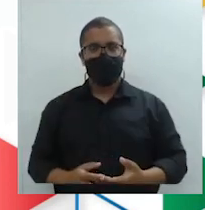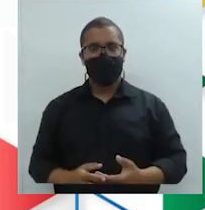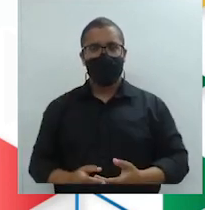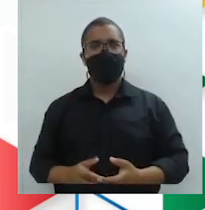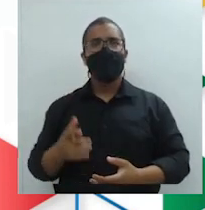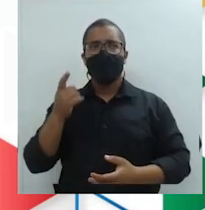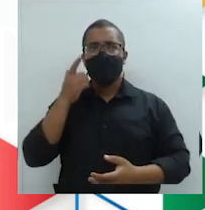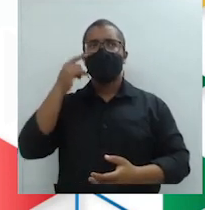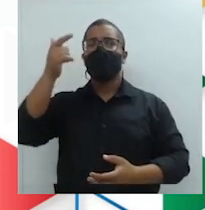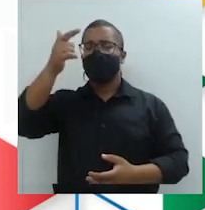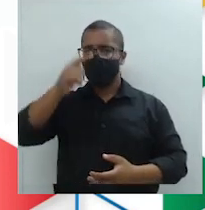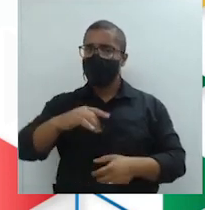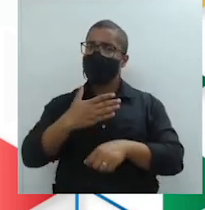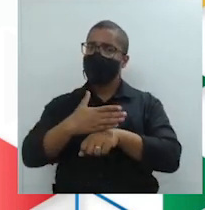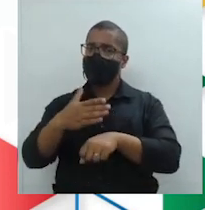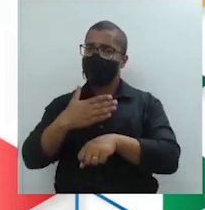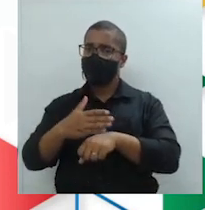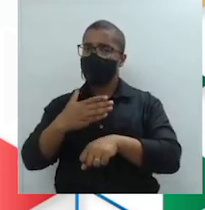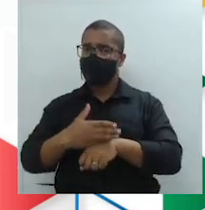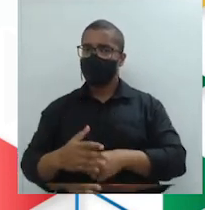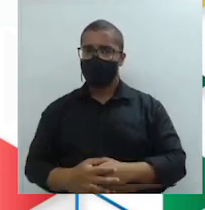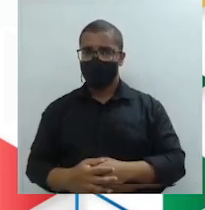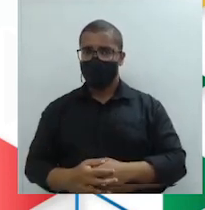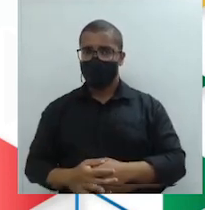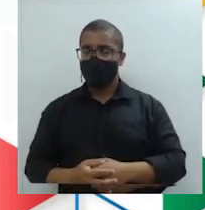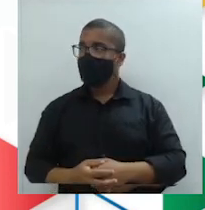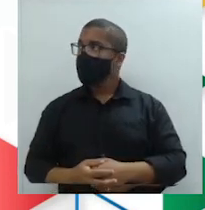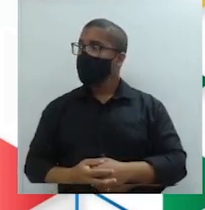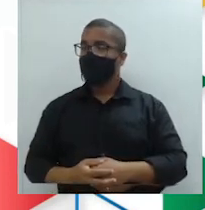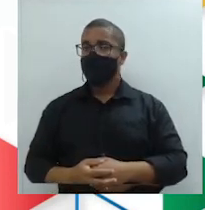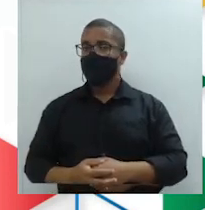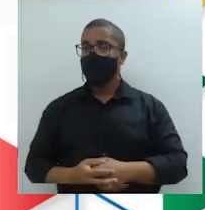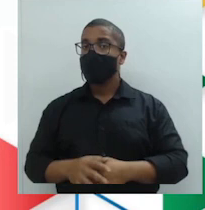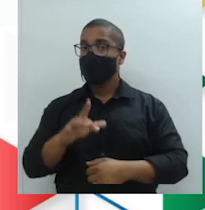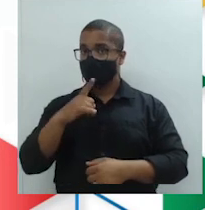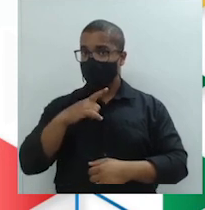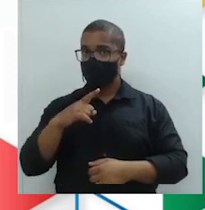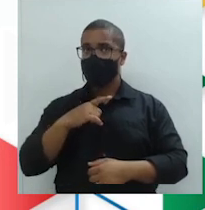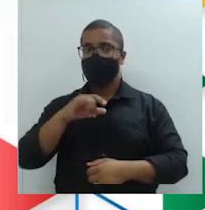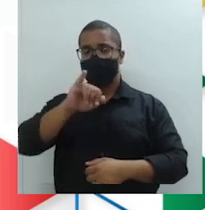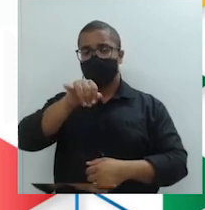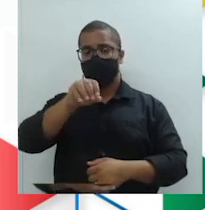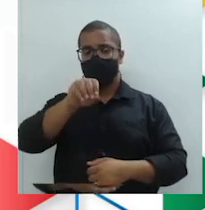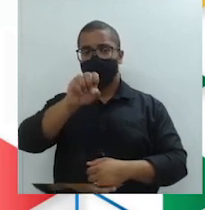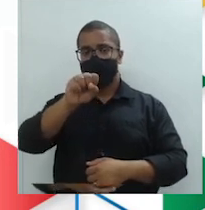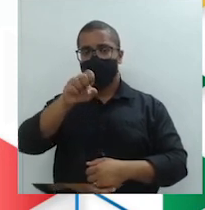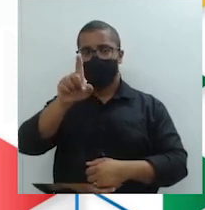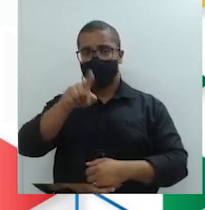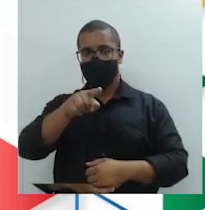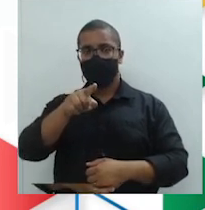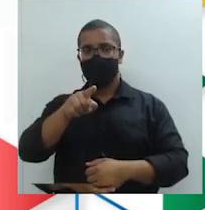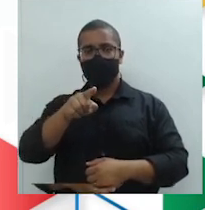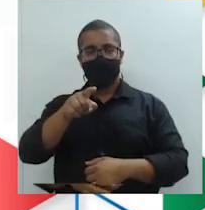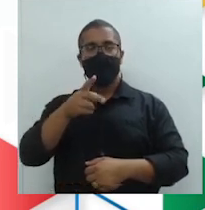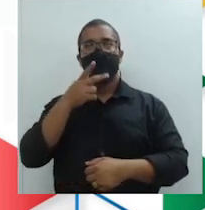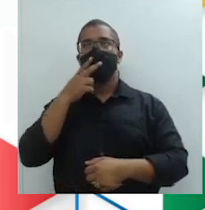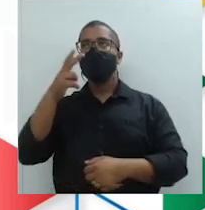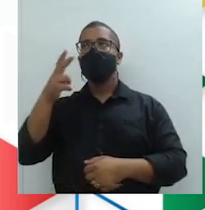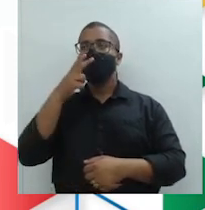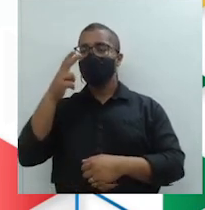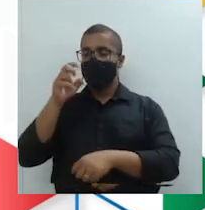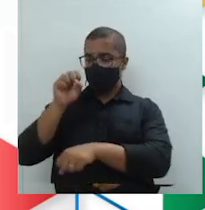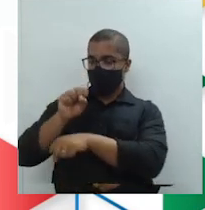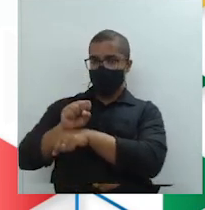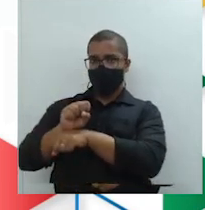expresso no texto. E vamos adiante. Outro exercício. Olhando para a tela, nós temos aqui, José parou